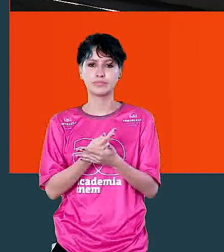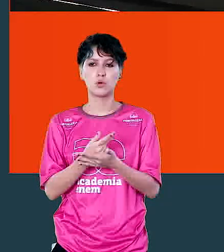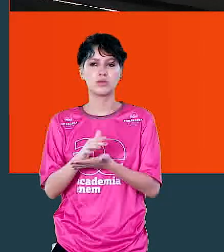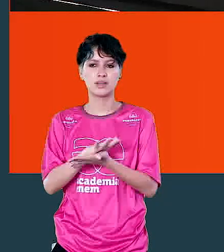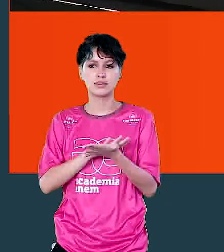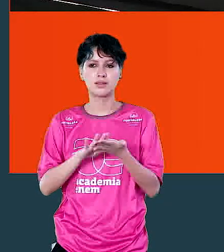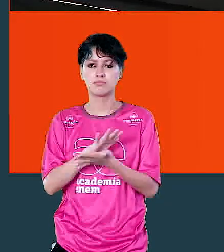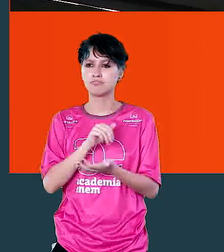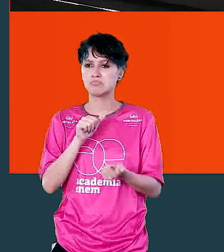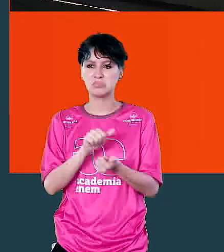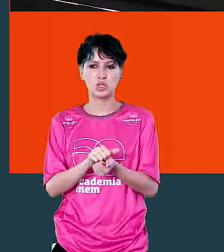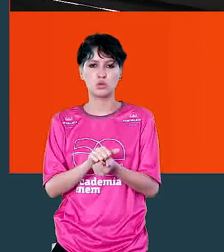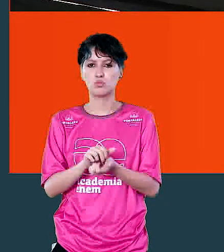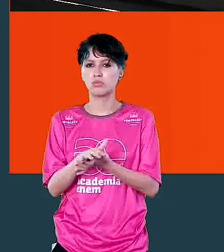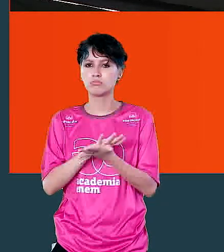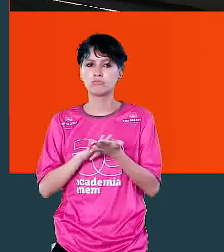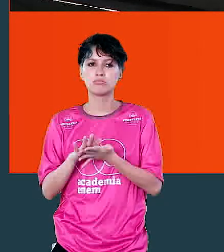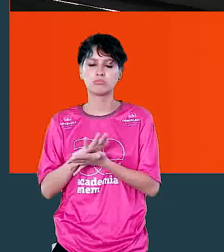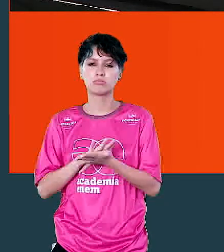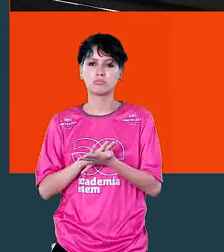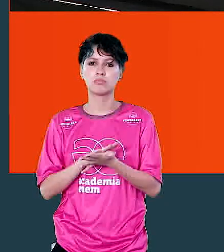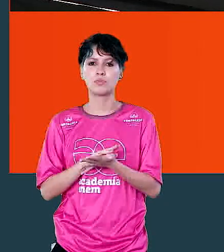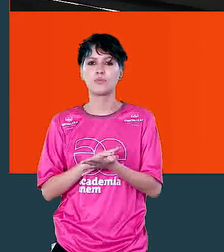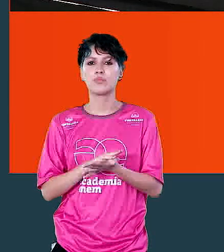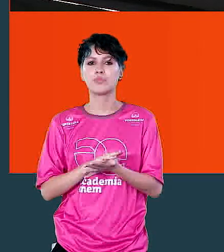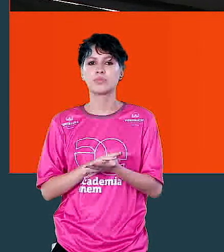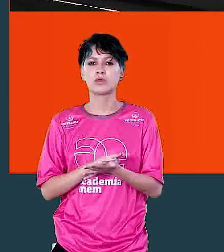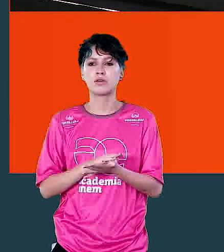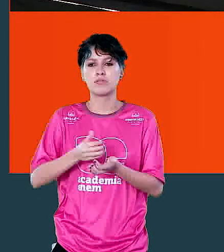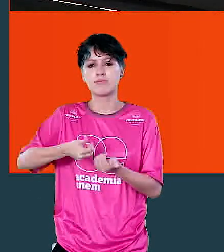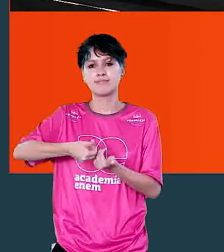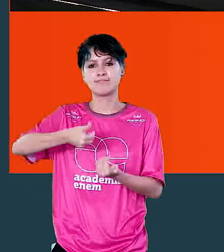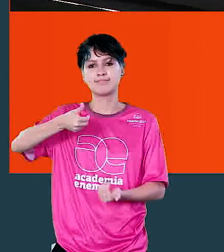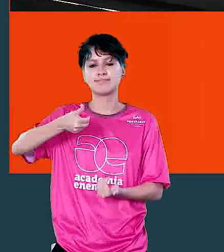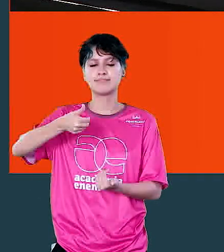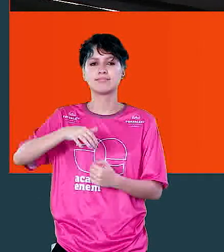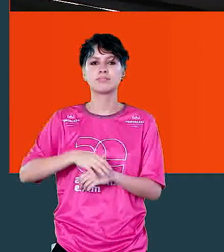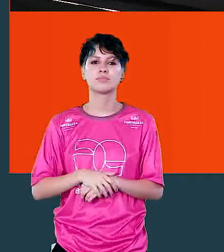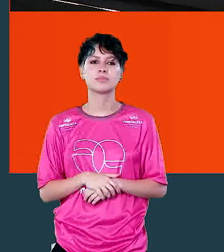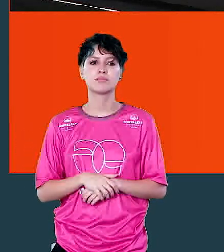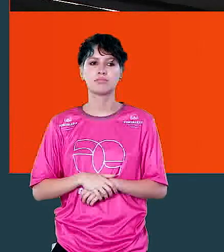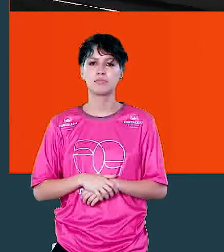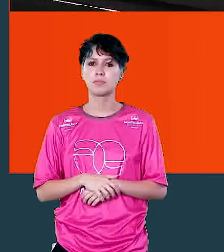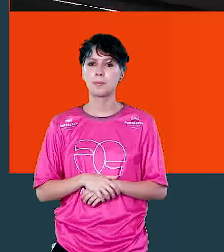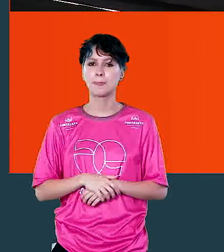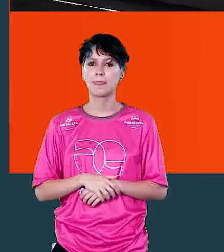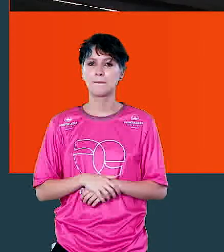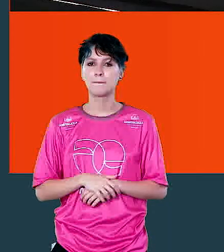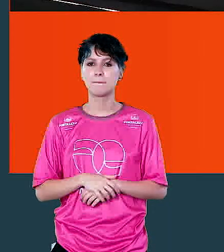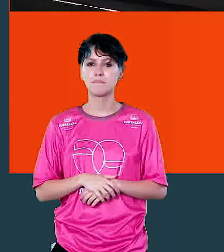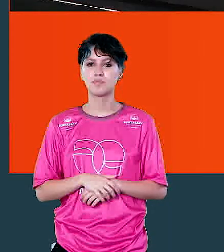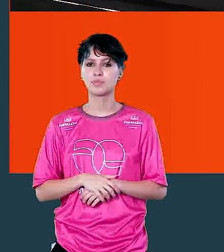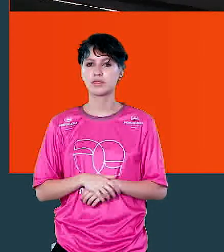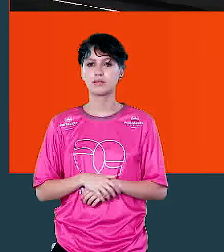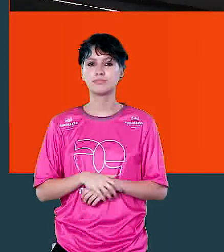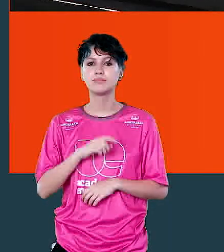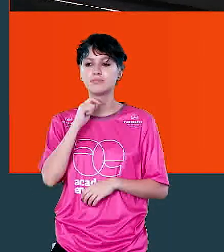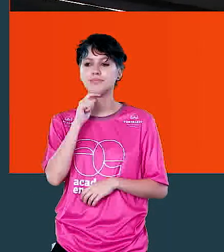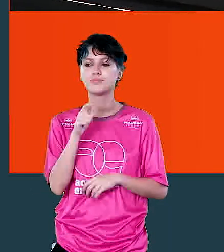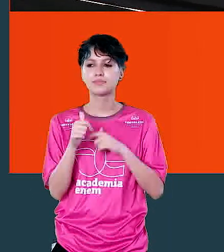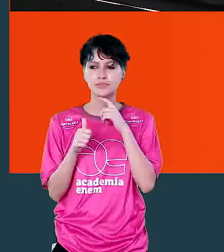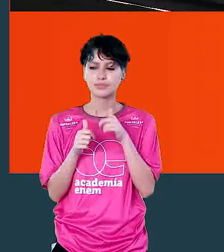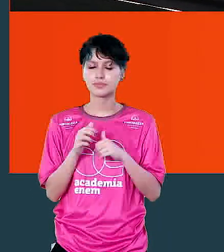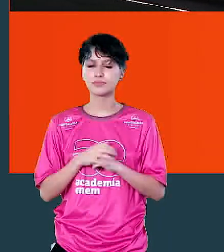compostos de polaridades diferentes. Eles nem se dissolvem. Então não existe reação química, tá? E outra, né?